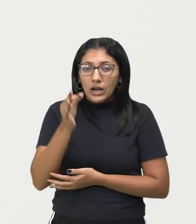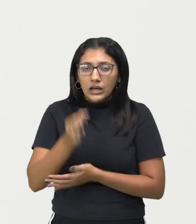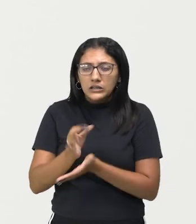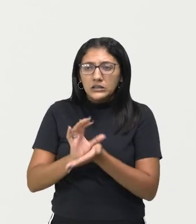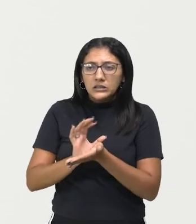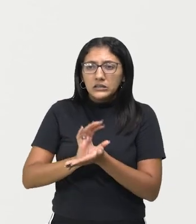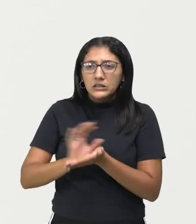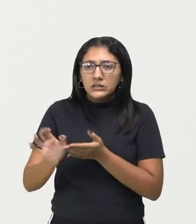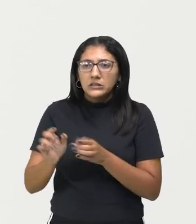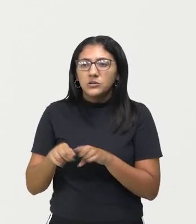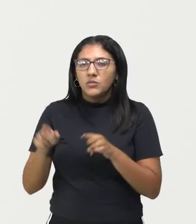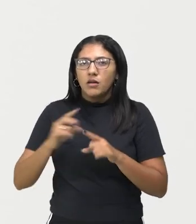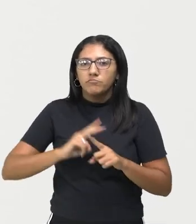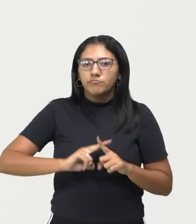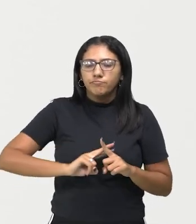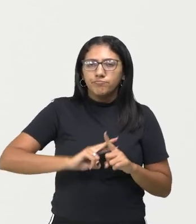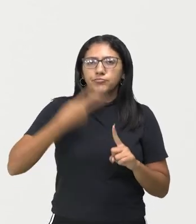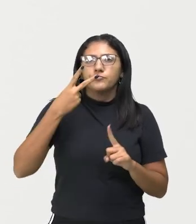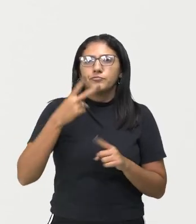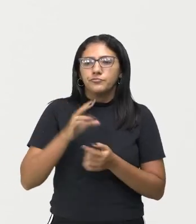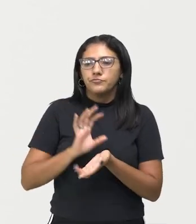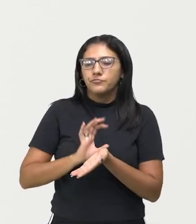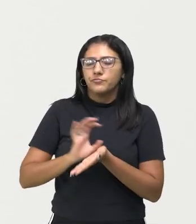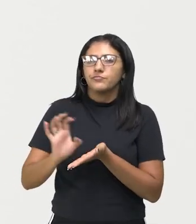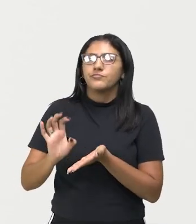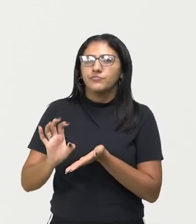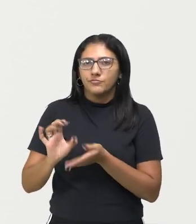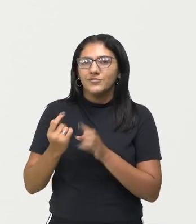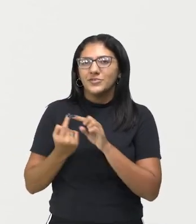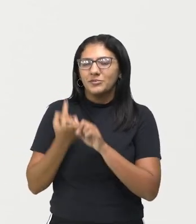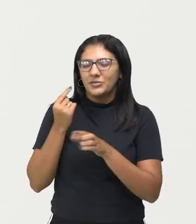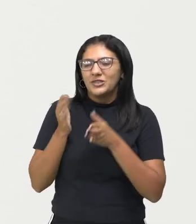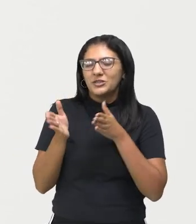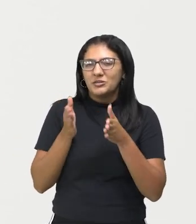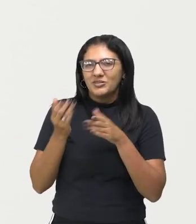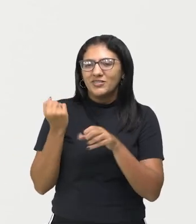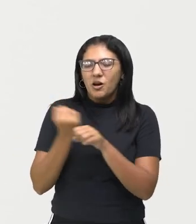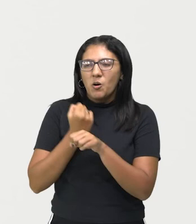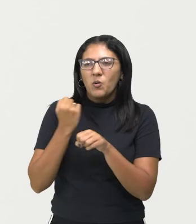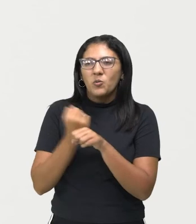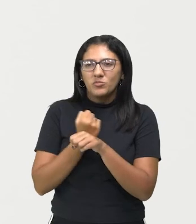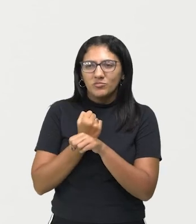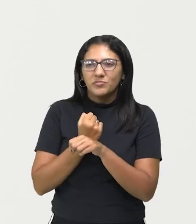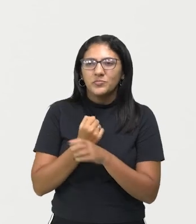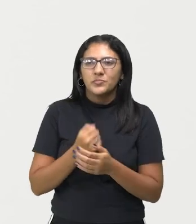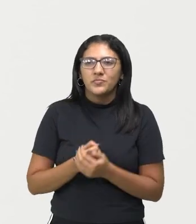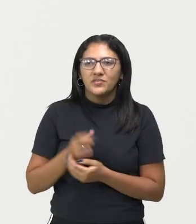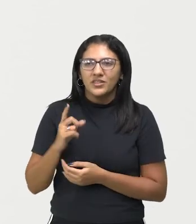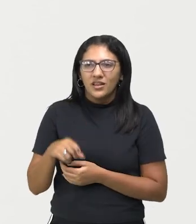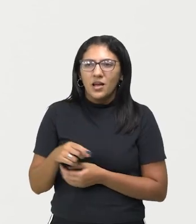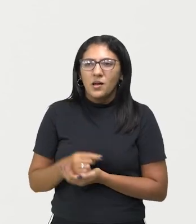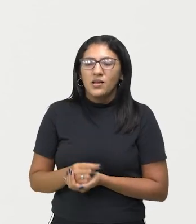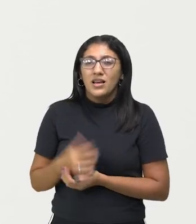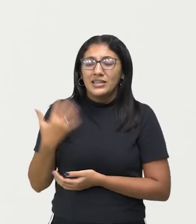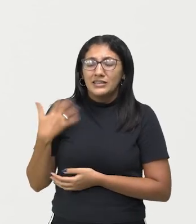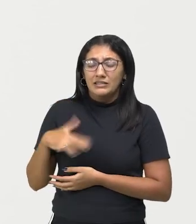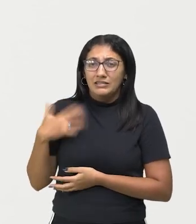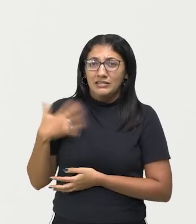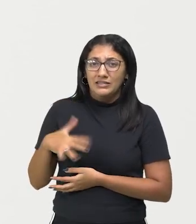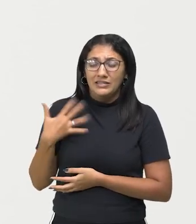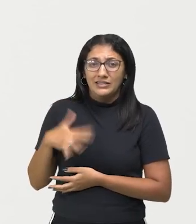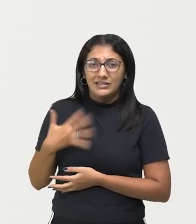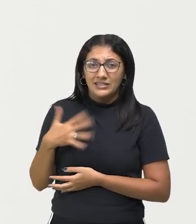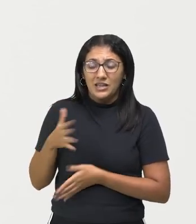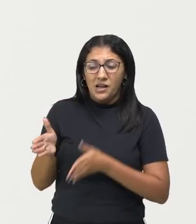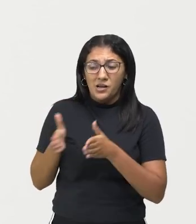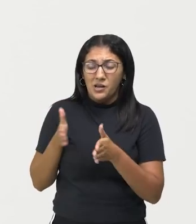verdade, ela foi utilizada 2 vezes mais aquele valor. Na época da sua construção, ela foi considerada a usina mais cara daquela